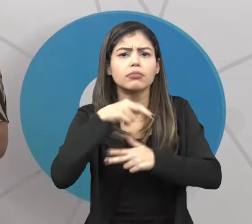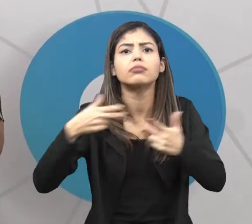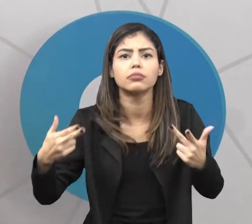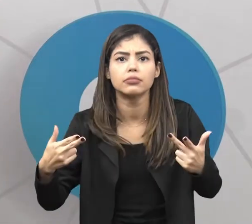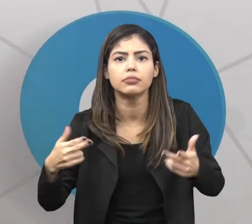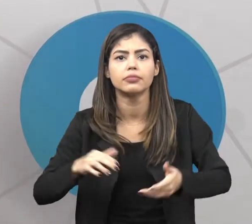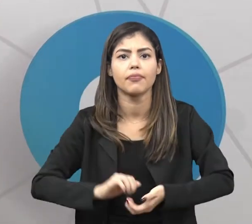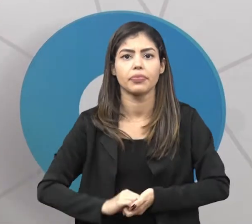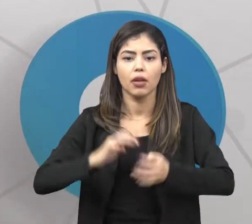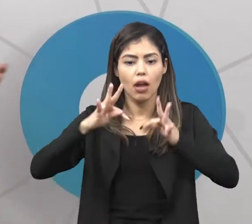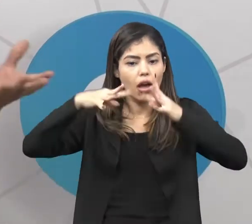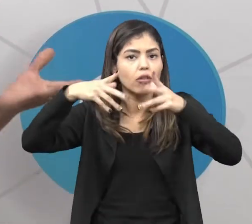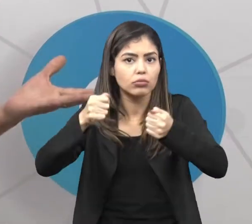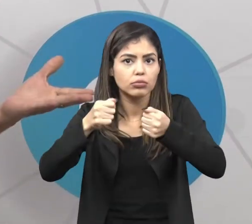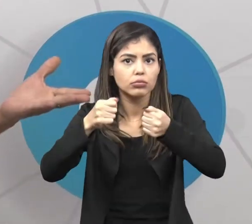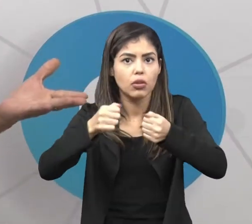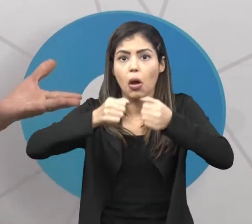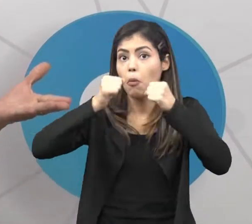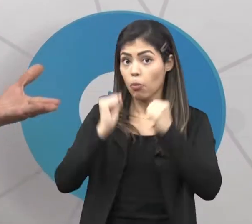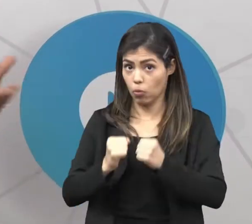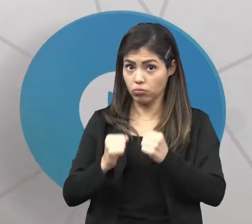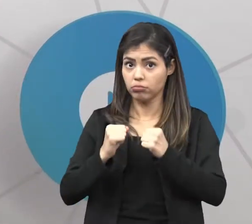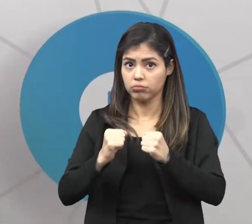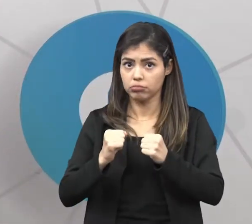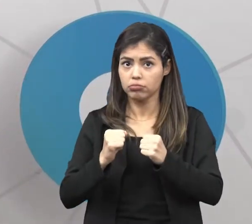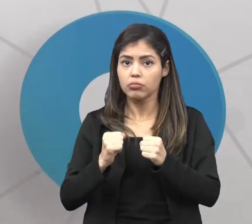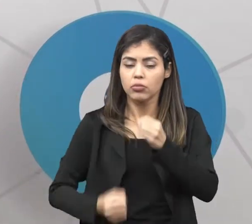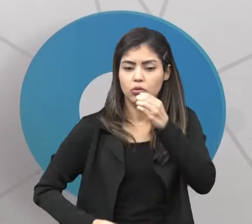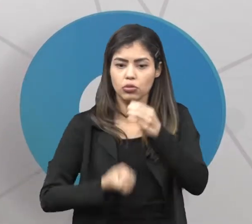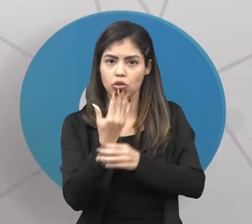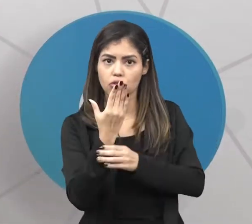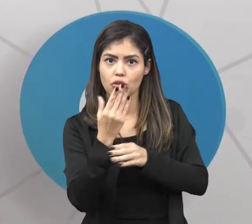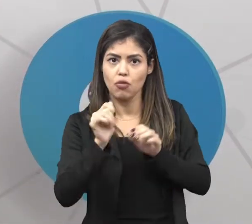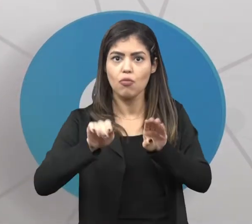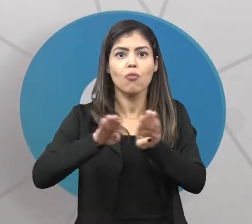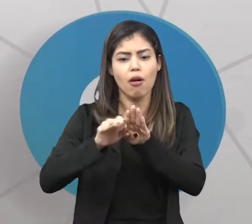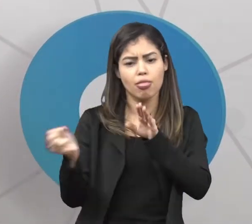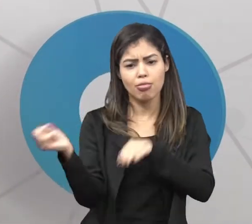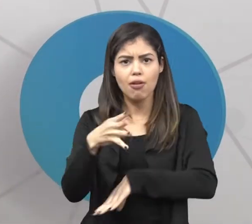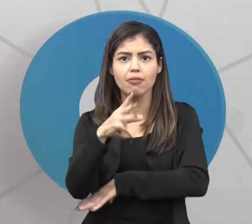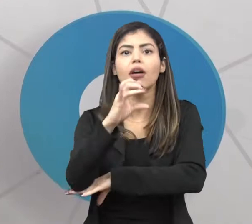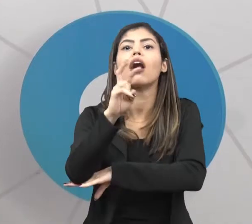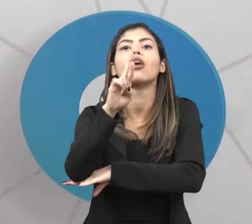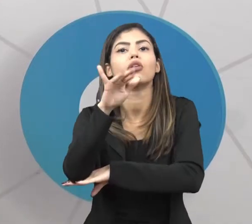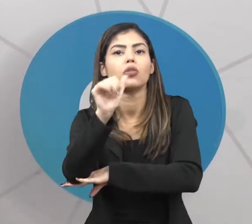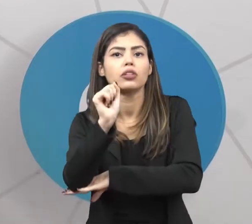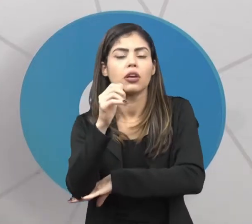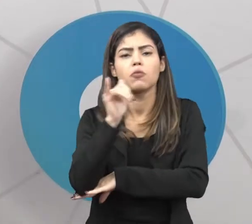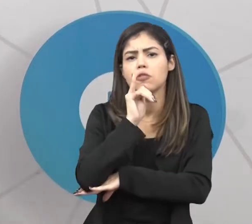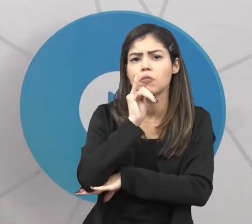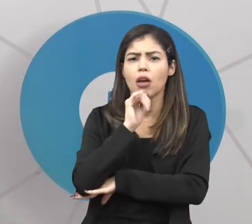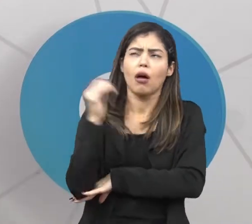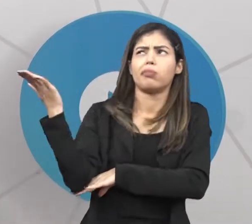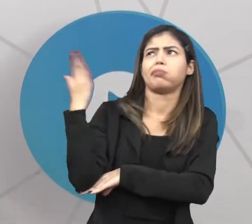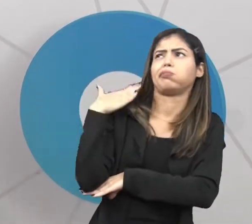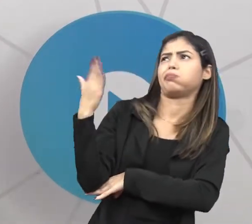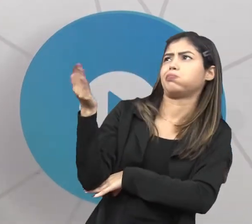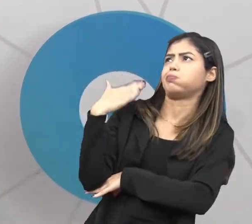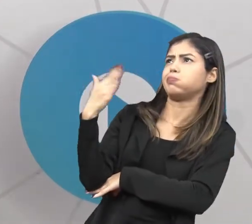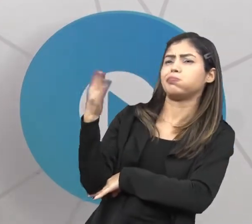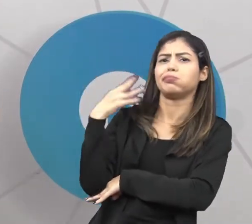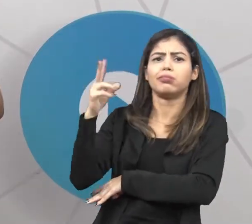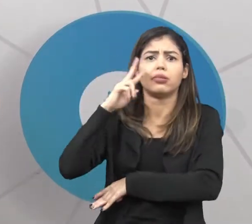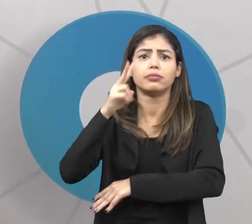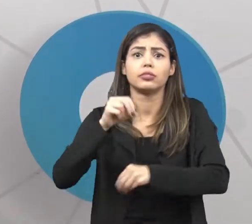comigo. Tudo pode ser um motivo para a produção de uma crônica. Nossa, que calor! Esse calor, como ele é